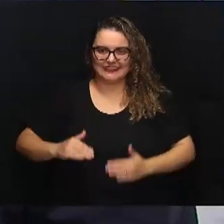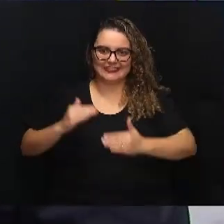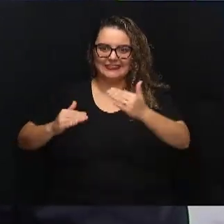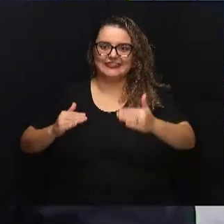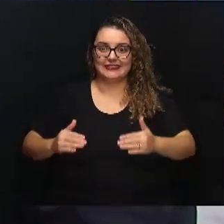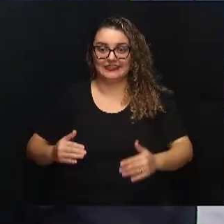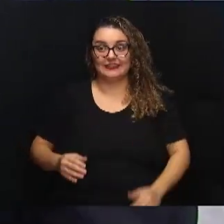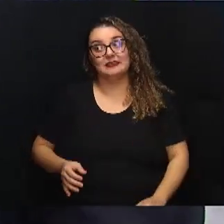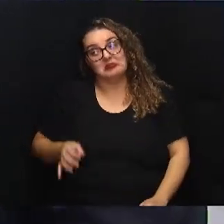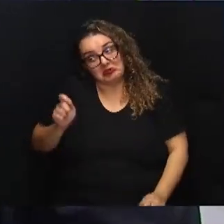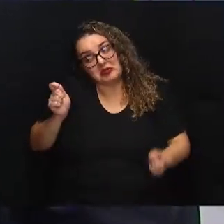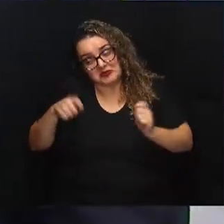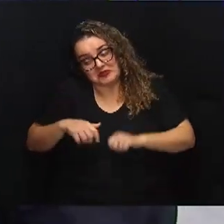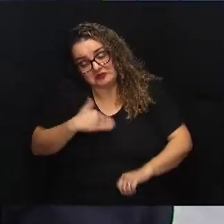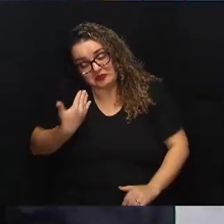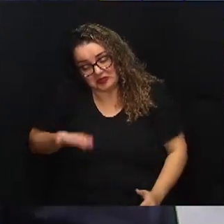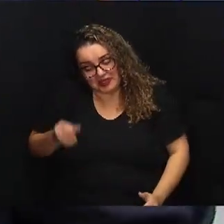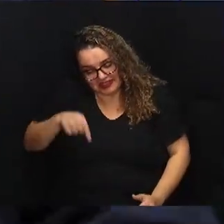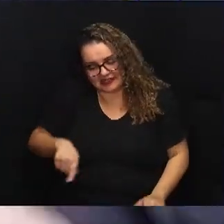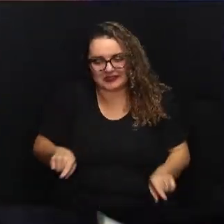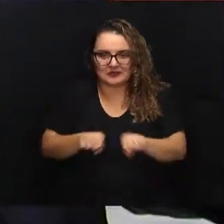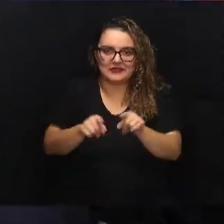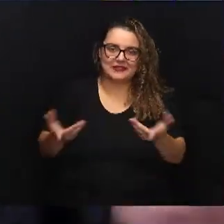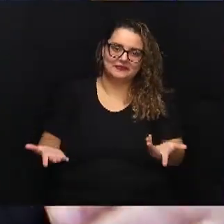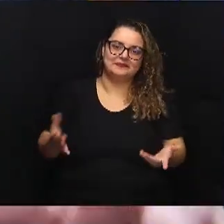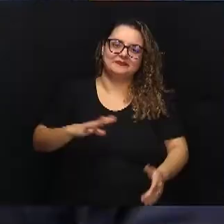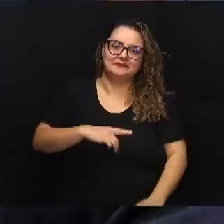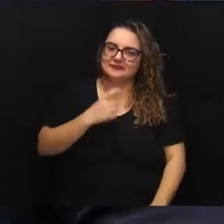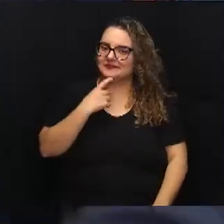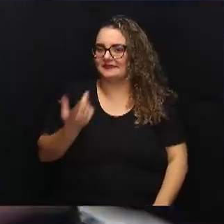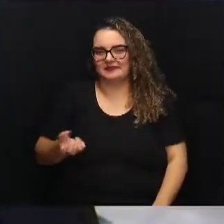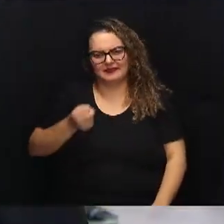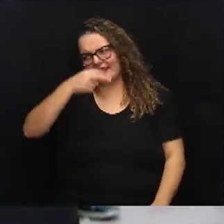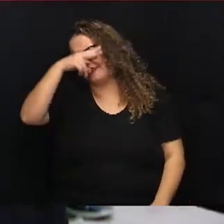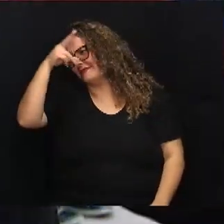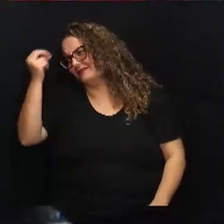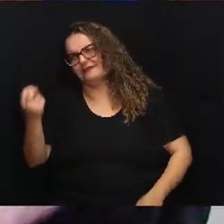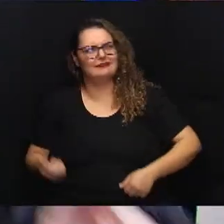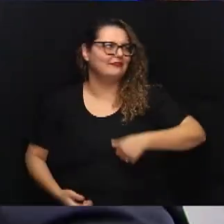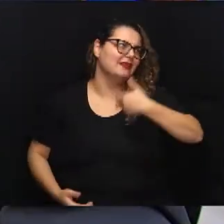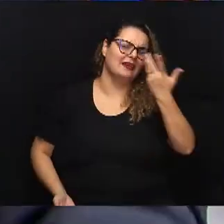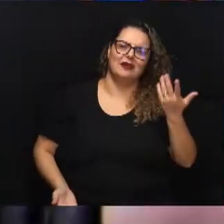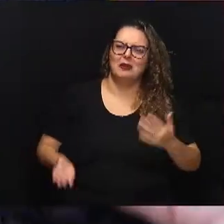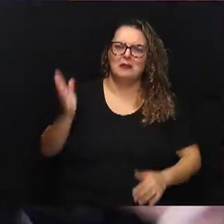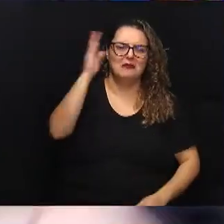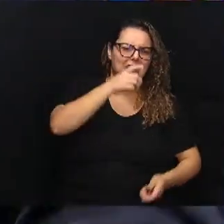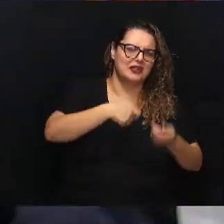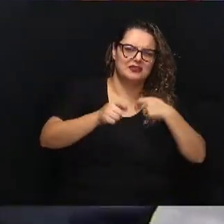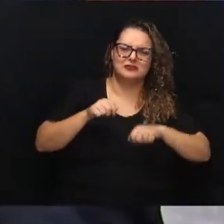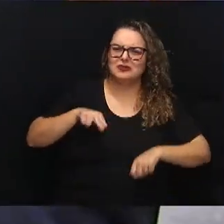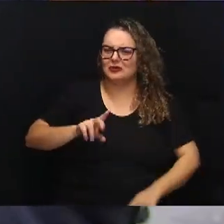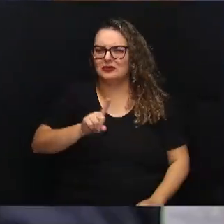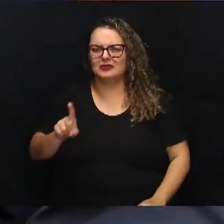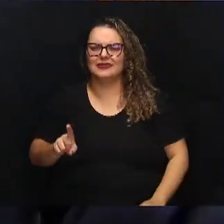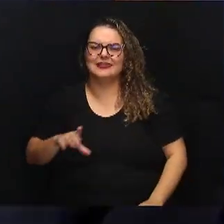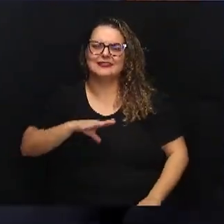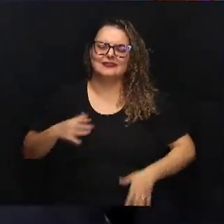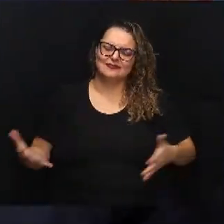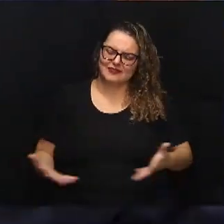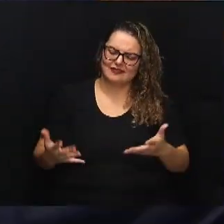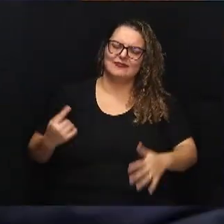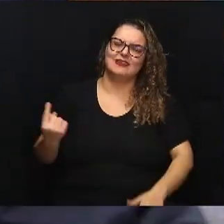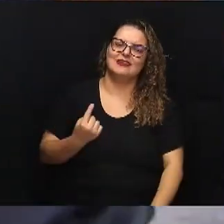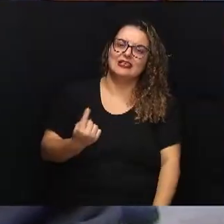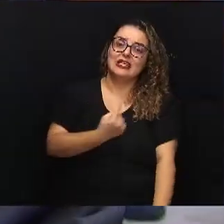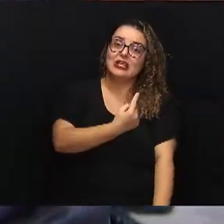morrido. Campinas, a despeito dos prefeitos, de má administração não, ela anda sozinha. Uma cidade que tem